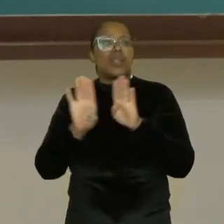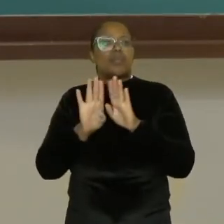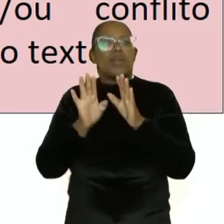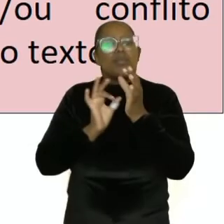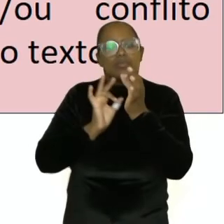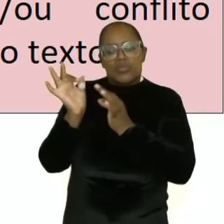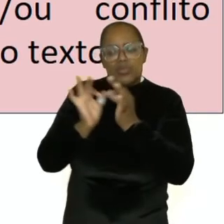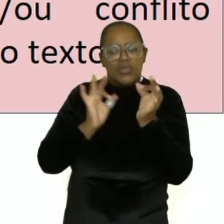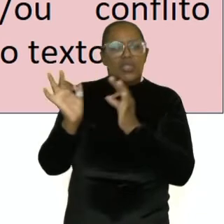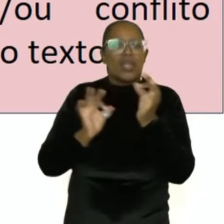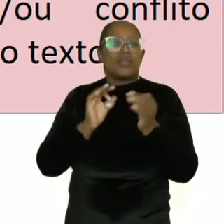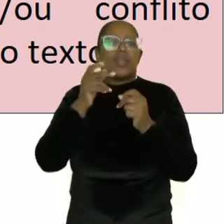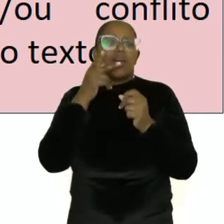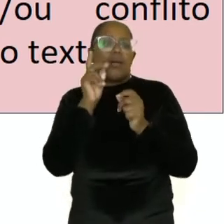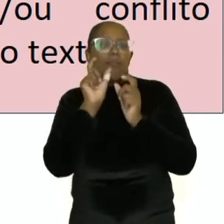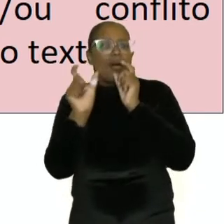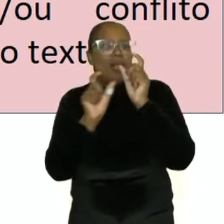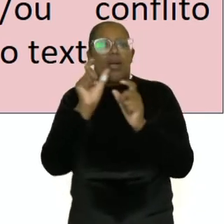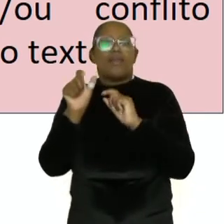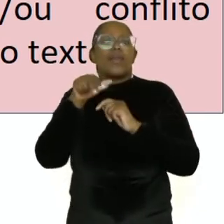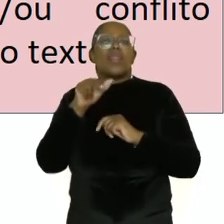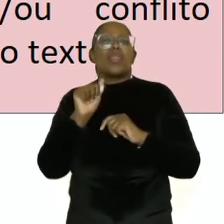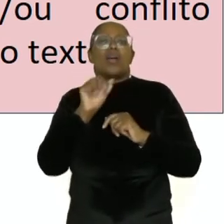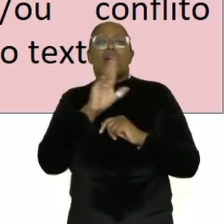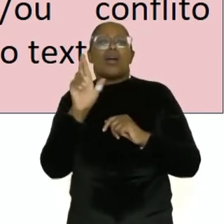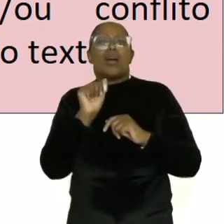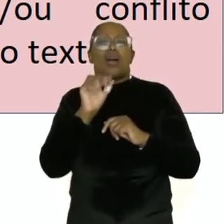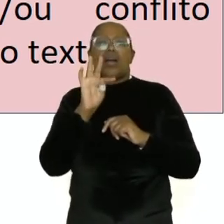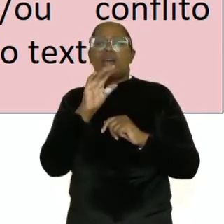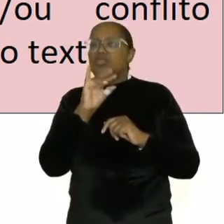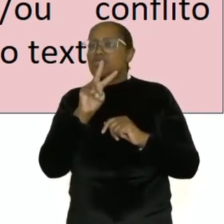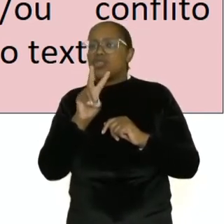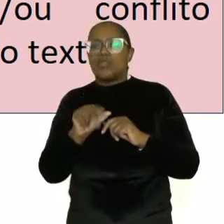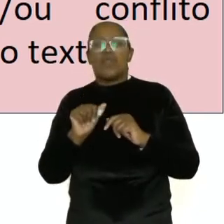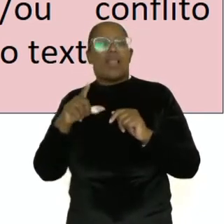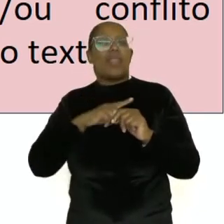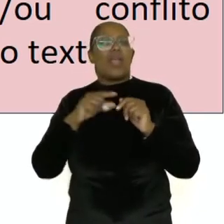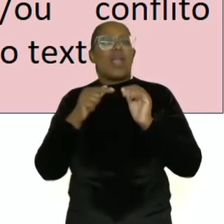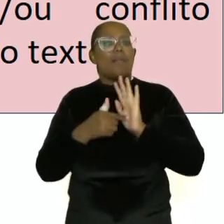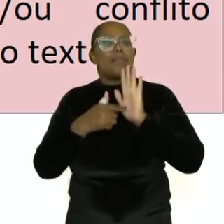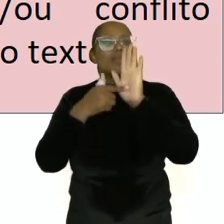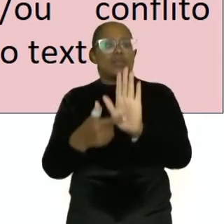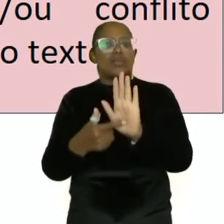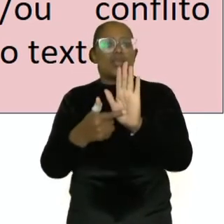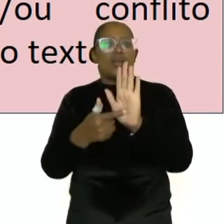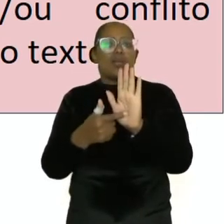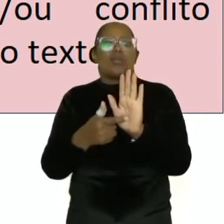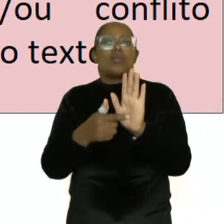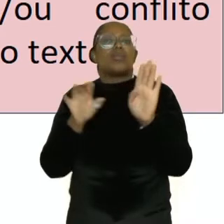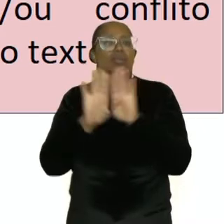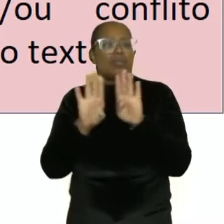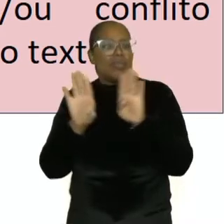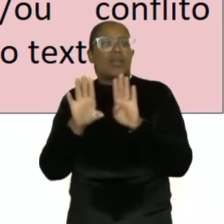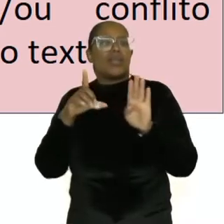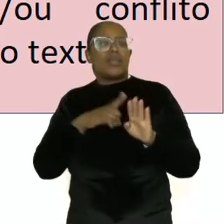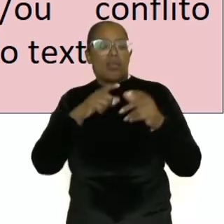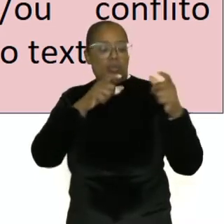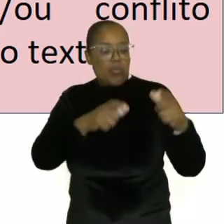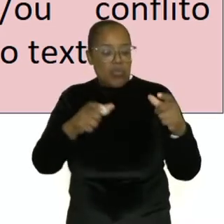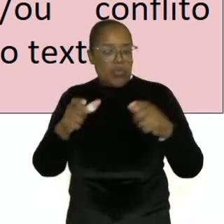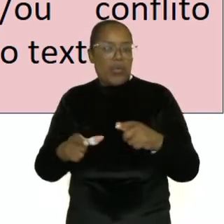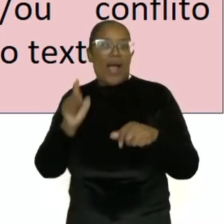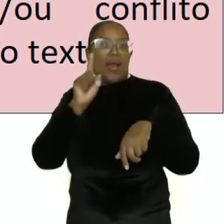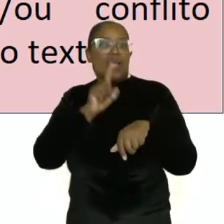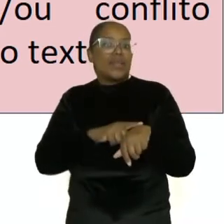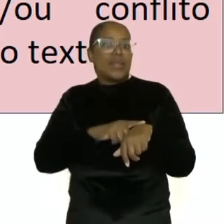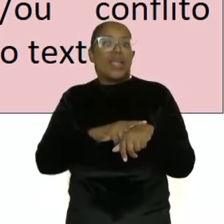narrativa. Nós temos então uma apresentação, que é uma parte inicial, é a parte que os personagens, o espaço, o tempo